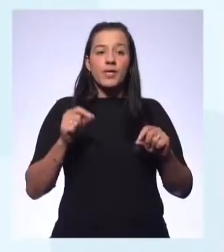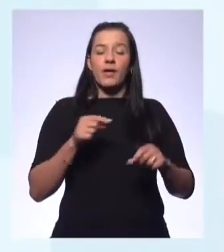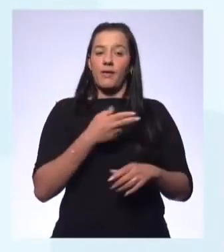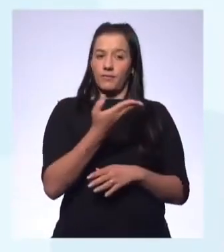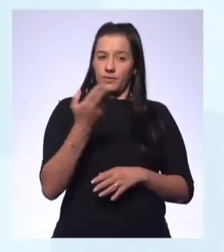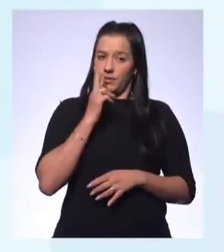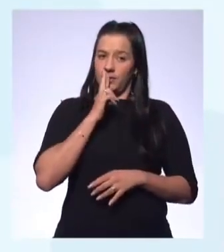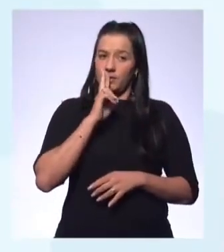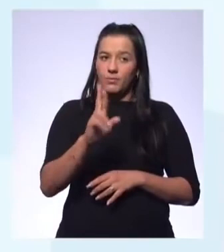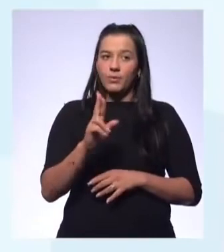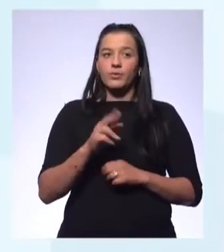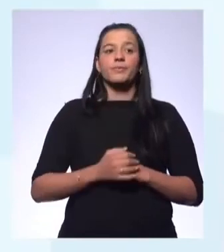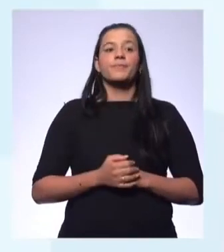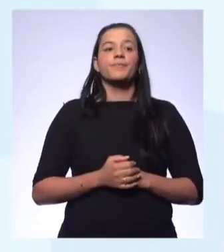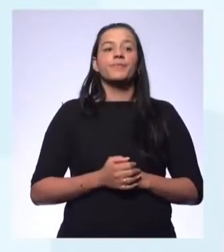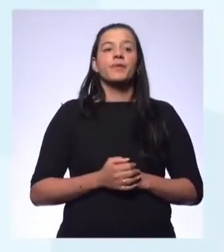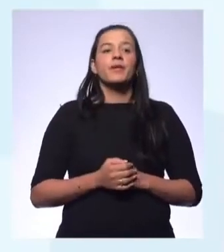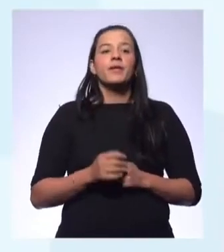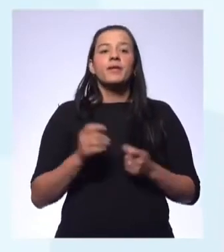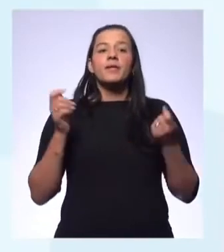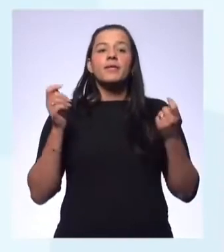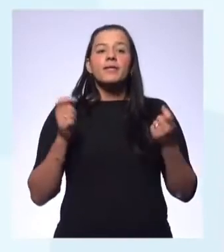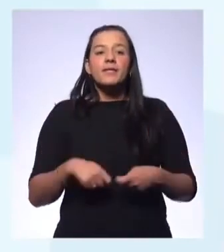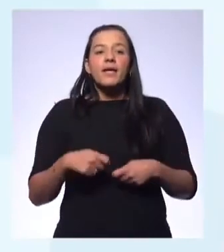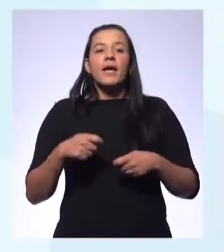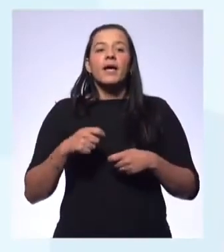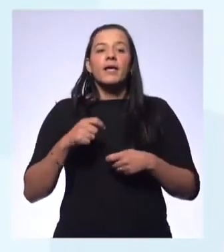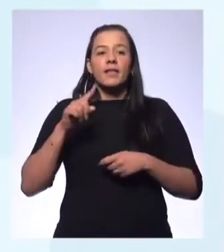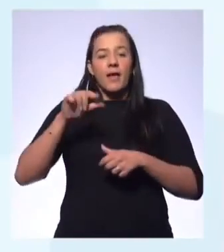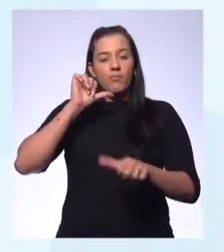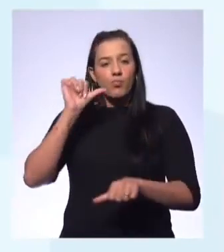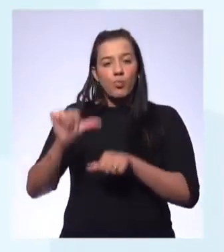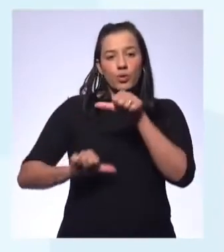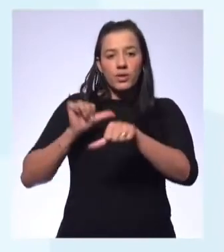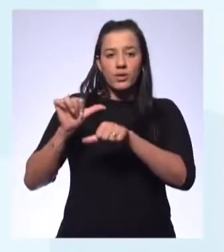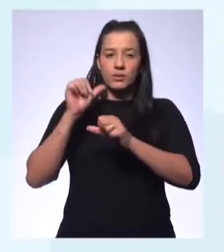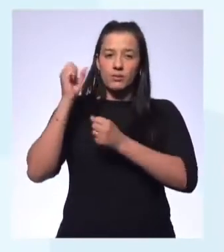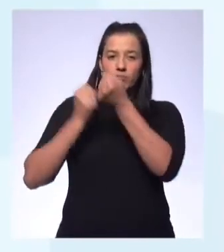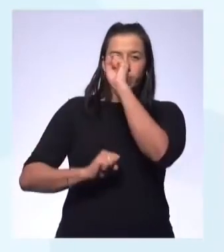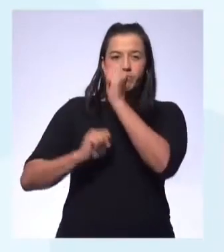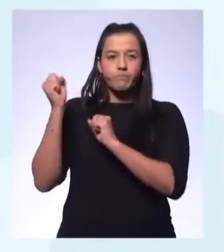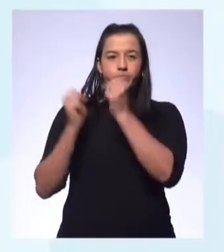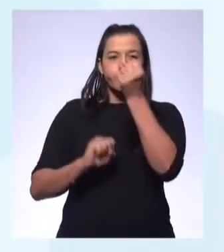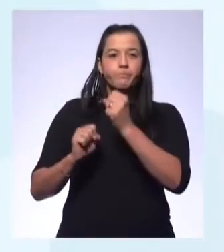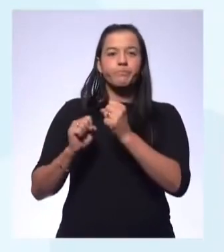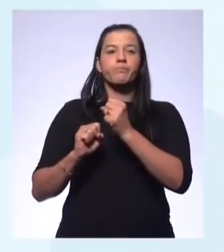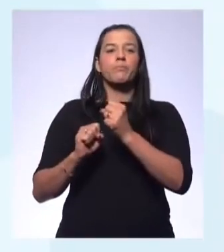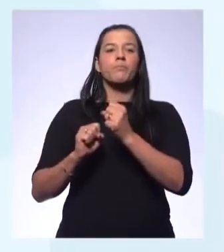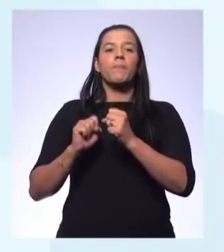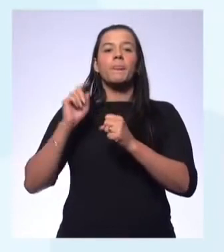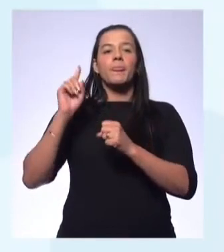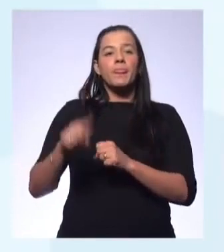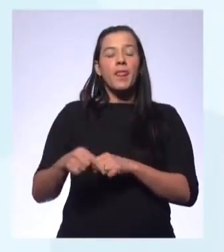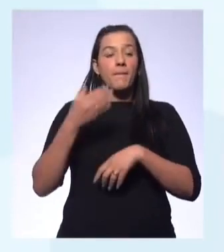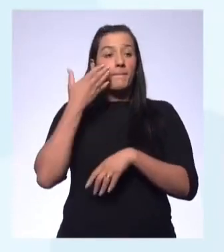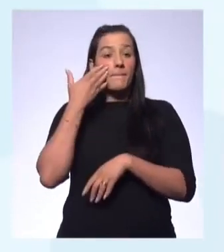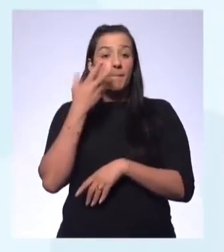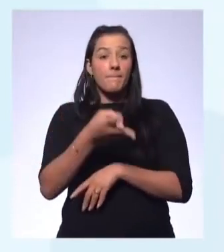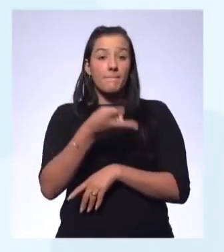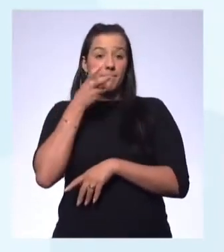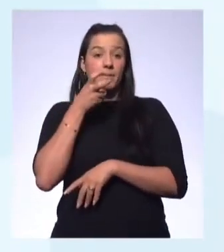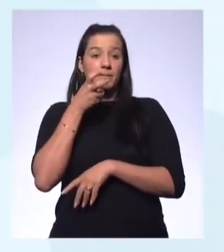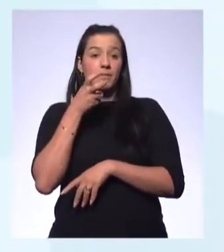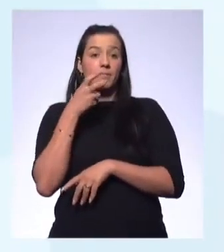responder. Quais as possíveis consequências da Revolução Industrial podemos identificar na